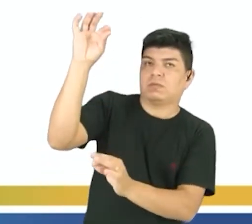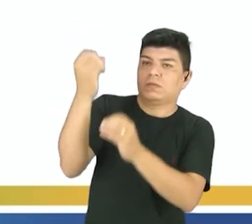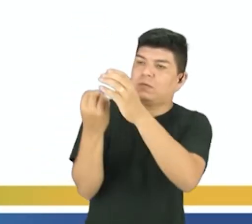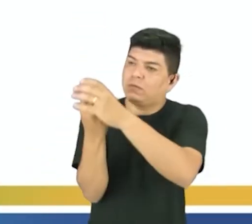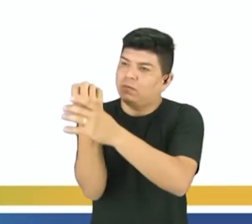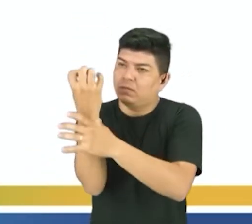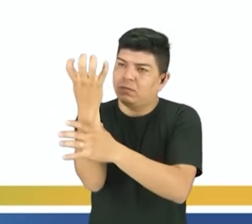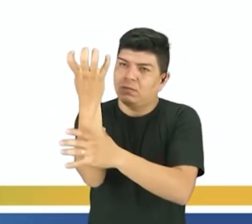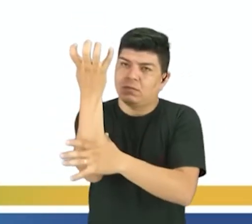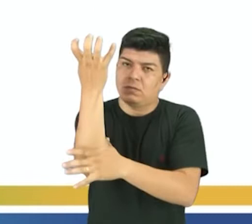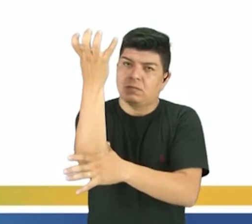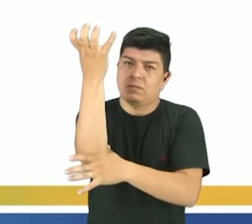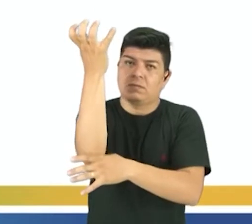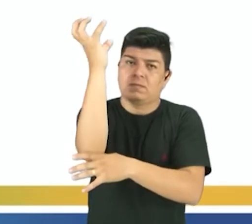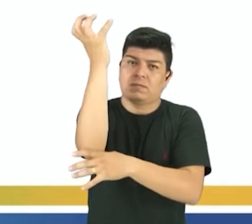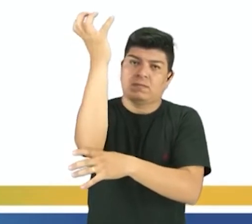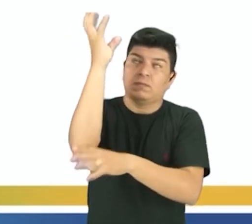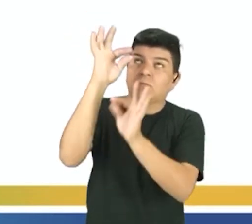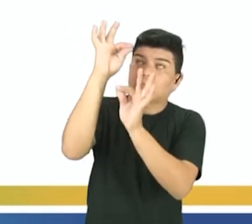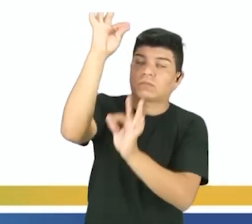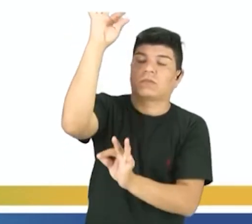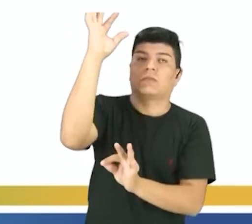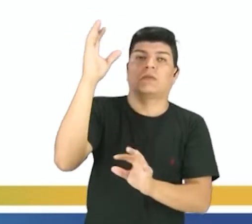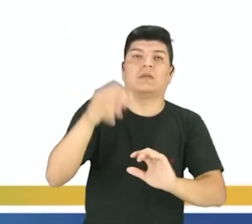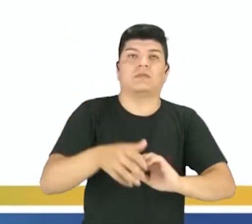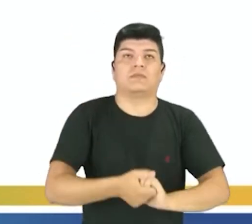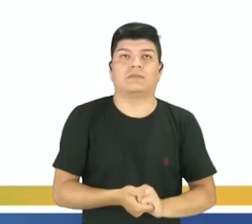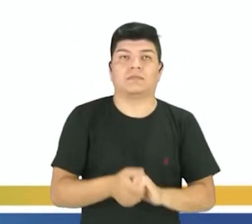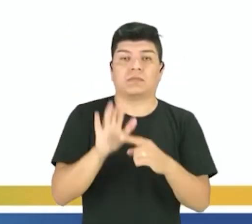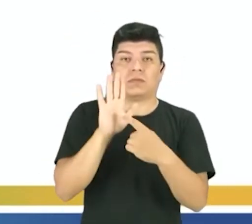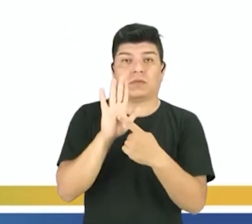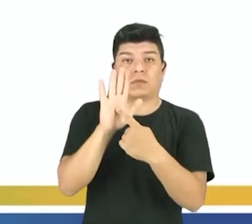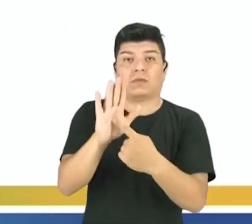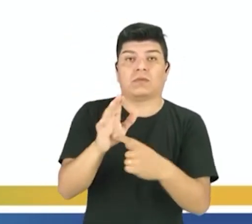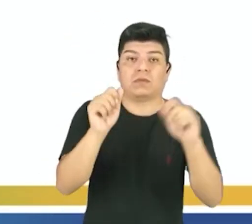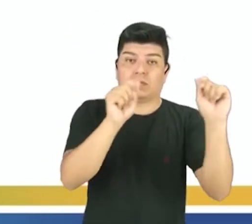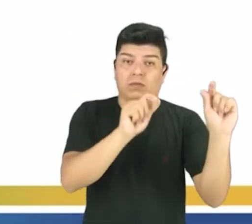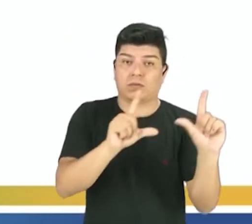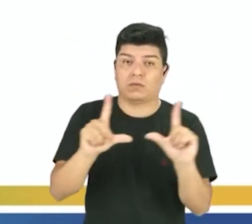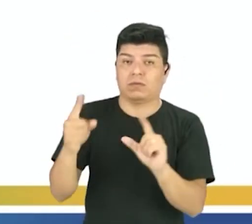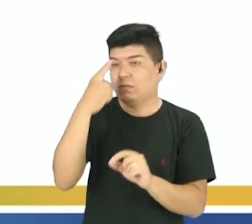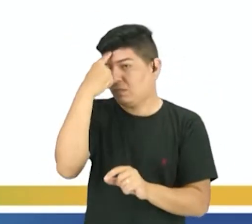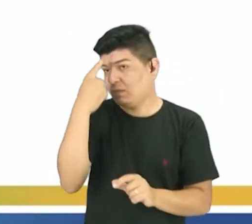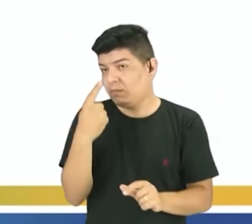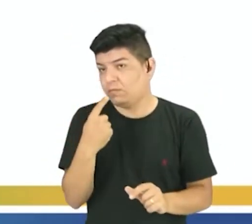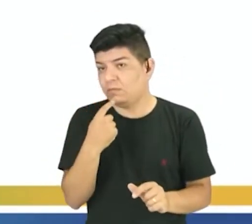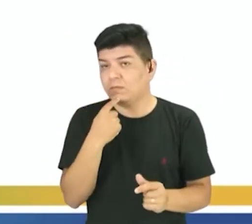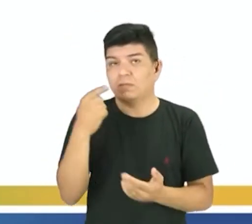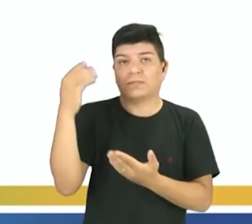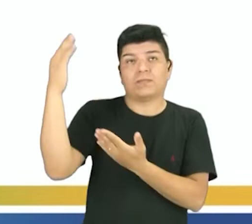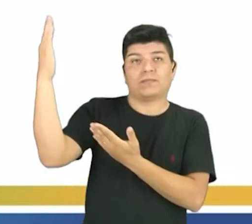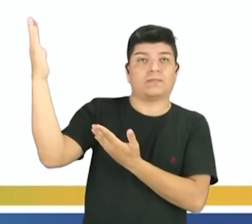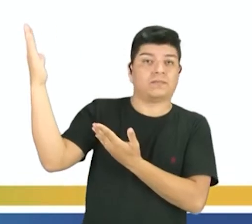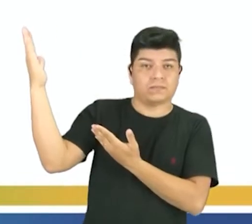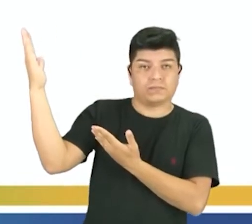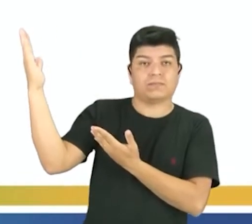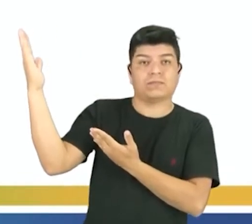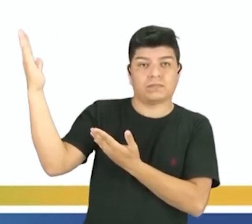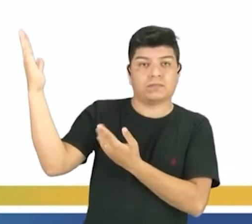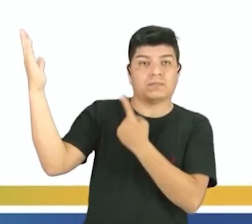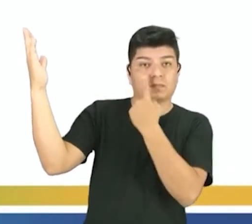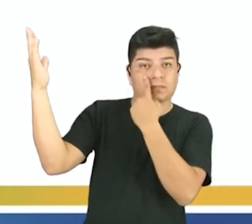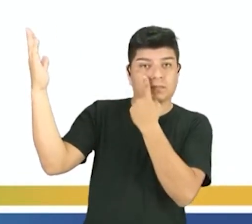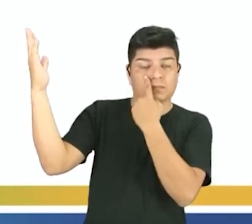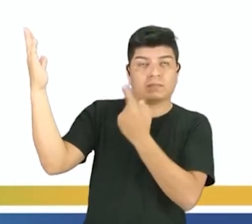chão em direção à gravidade. Aí eu estou mostrando aqui para vocês essa imagem. Vocês podem observar bem aí, isso